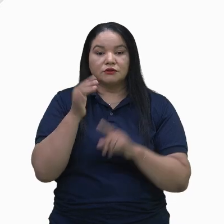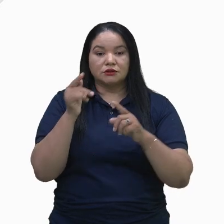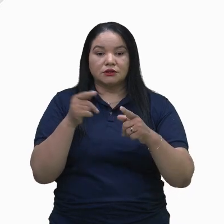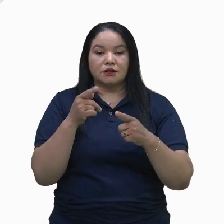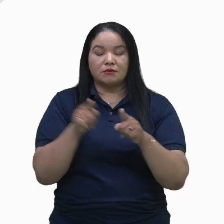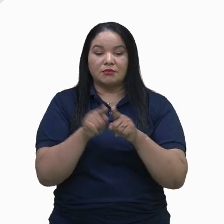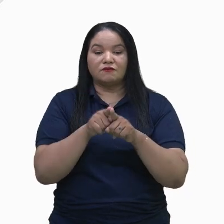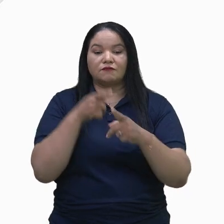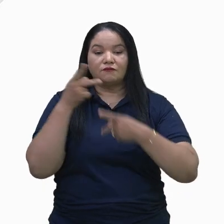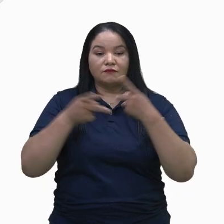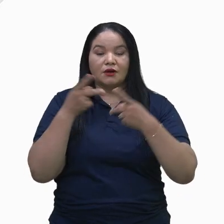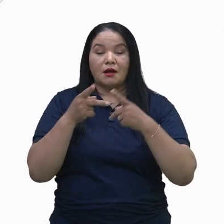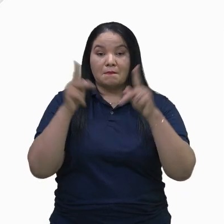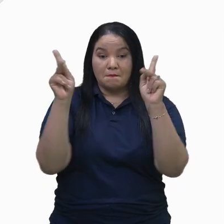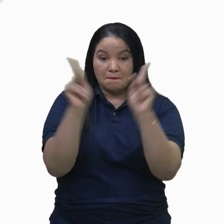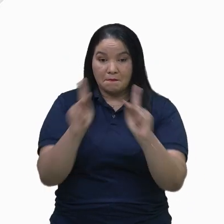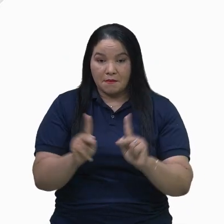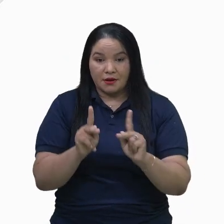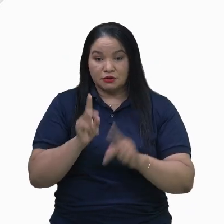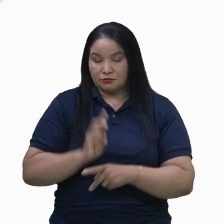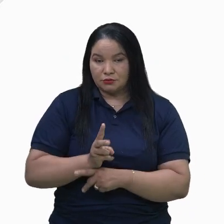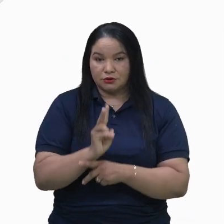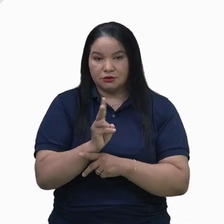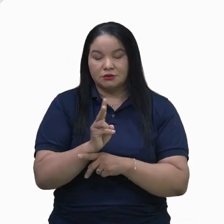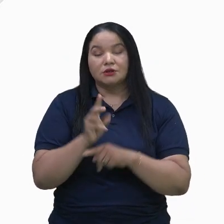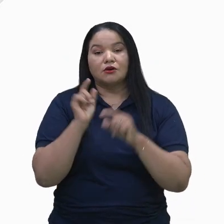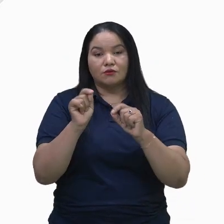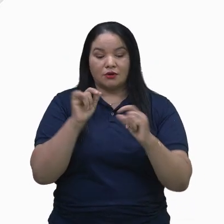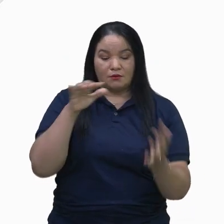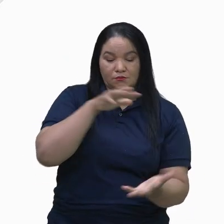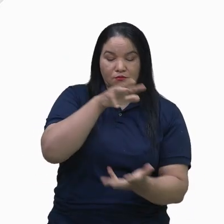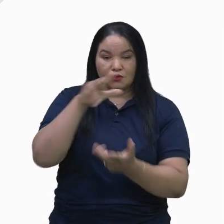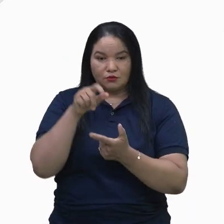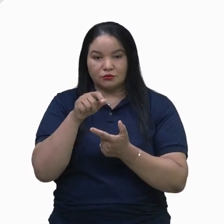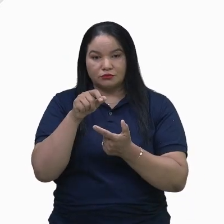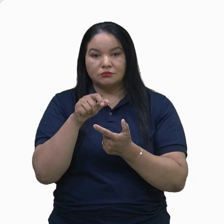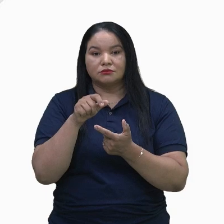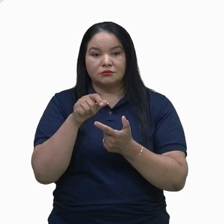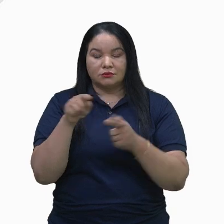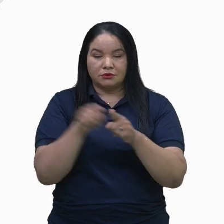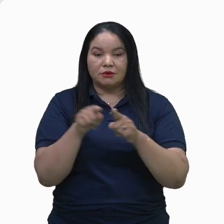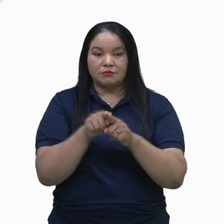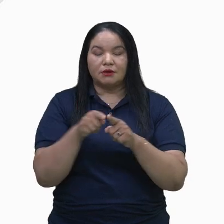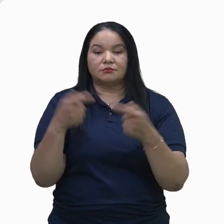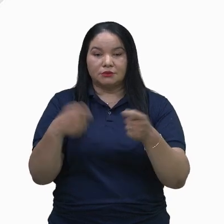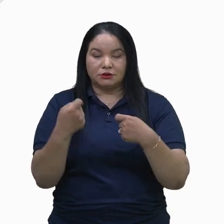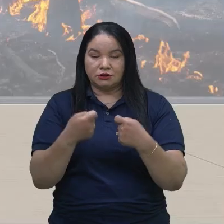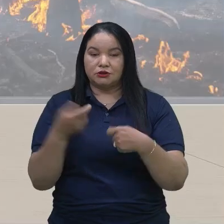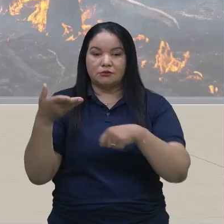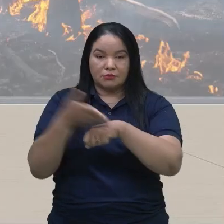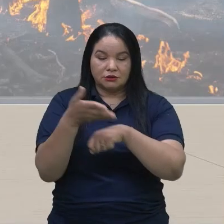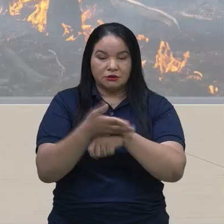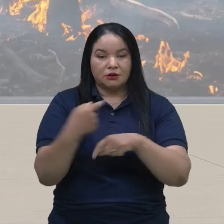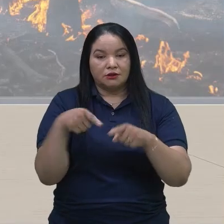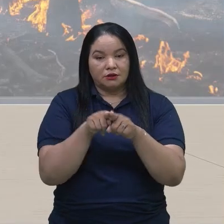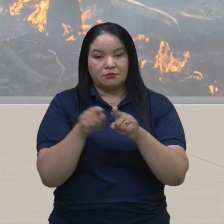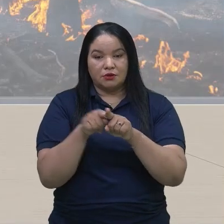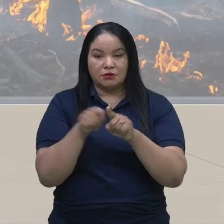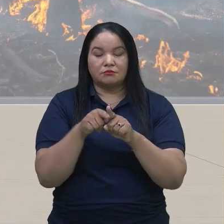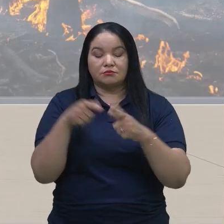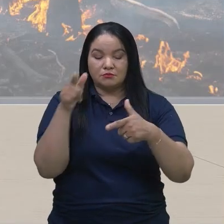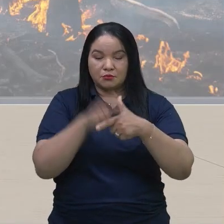que ele fala, é nesse olhar universal. Então, é a cooperação entre os povos que vai ajudar, né, a solucionar esses problemas